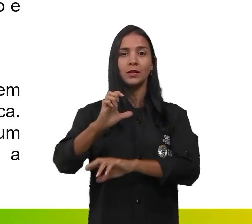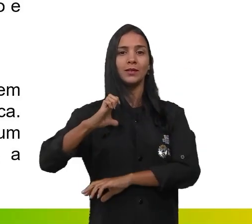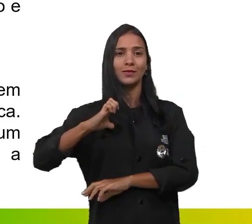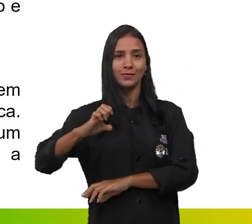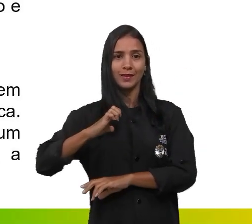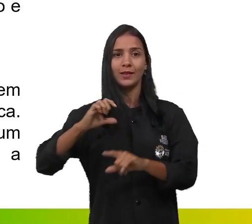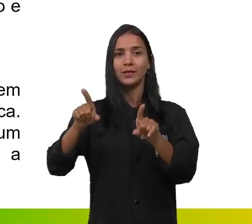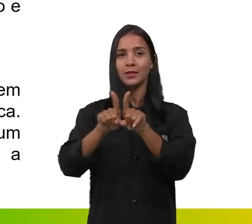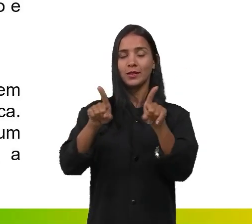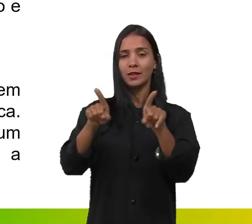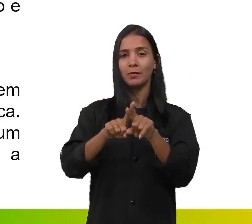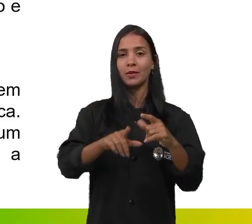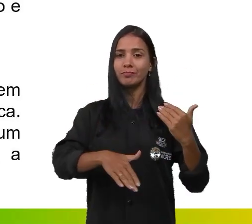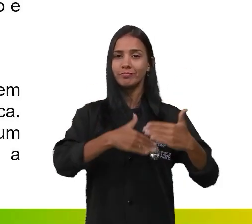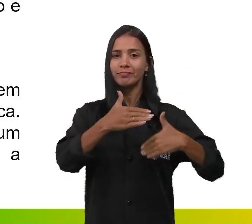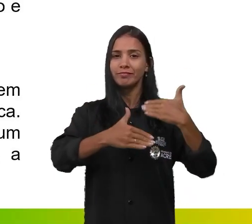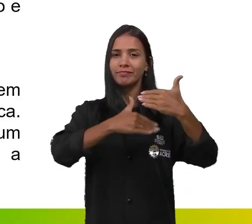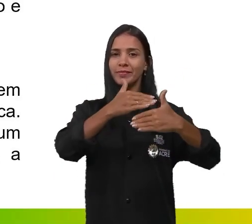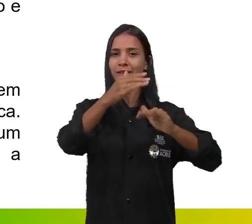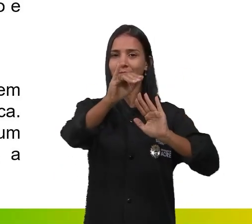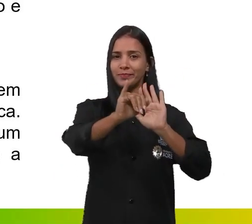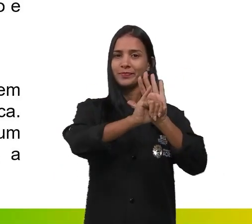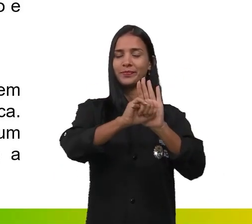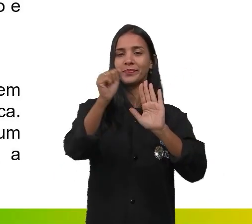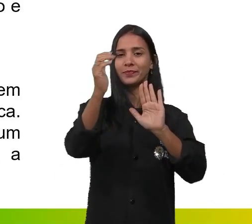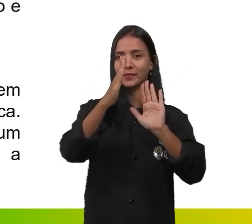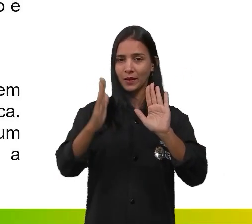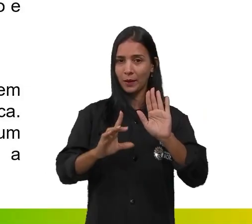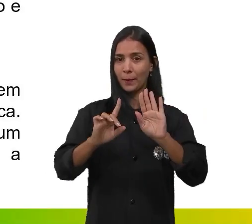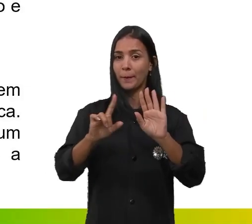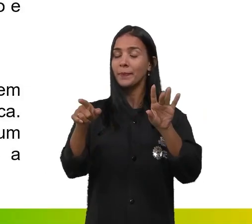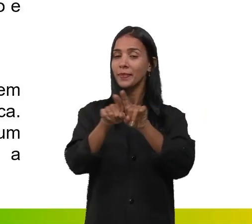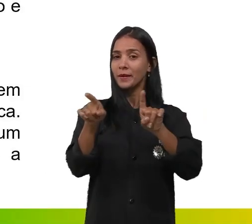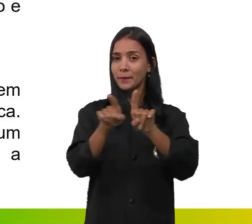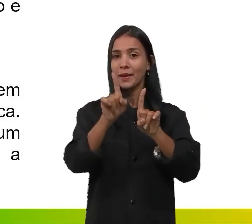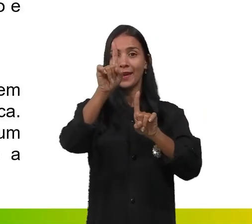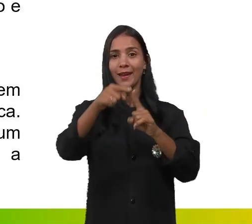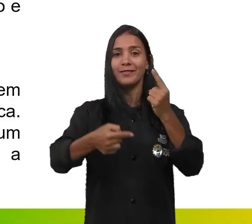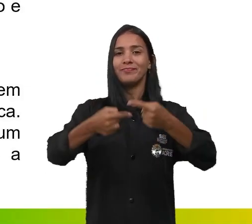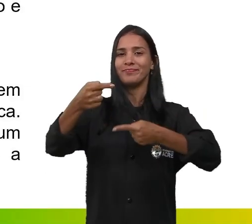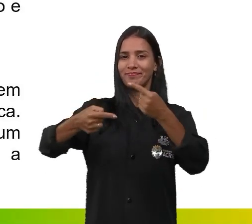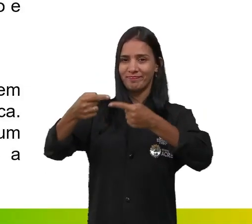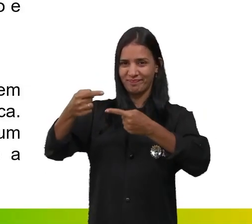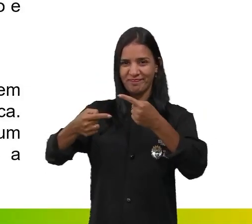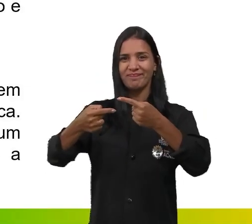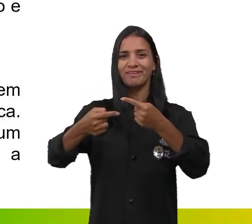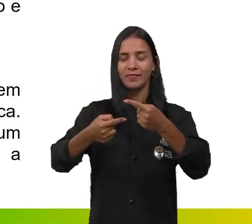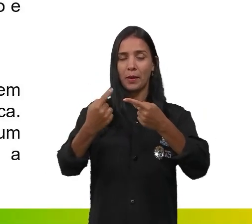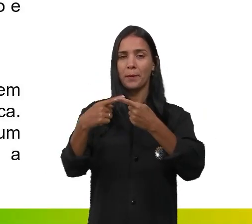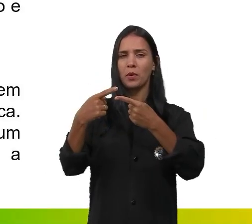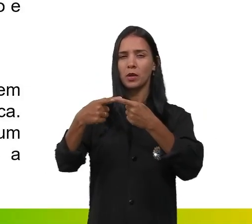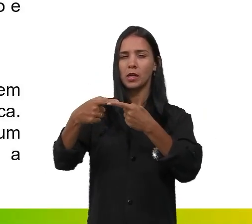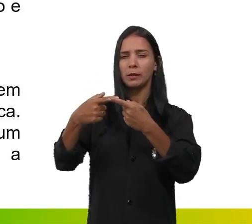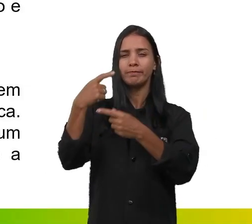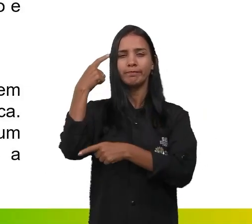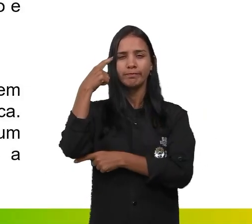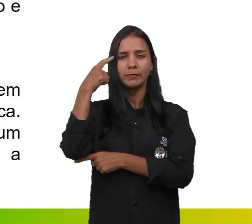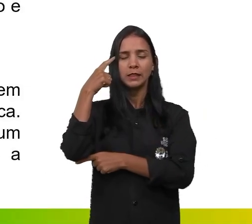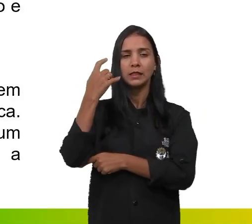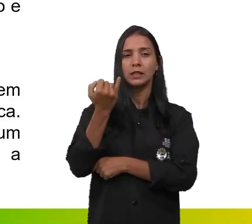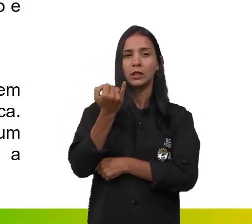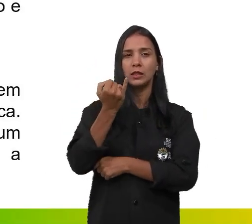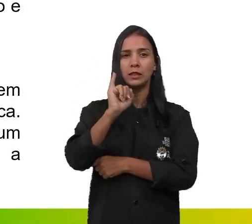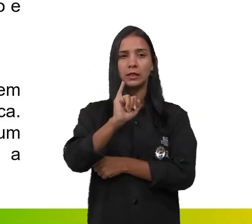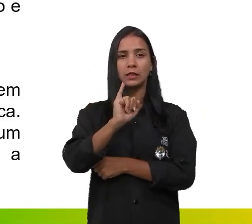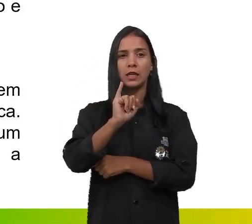brasileira. Isso aqui é outra discussão. Então, a discussão sobre identidade e alteridade em relação a indígenas